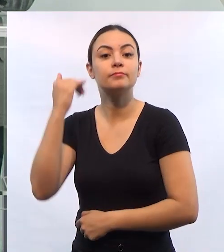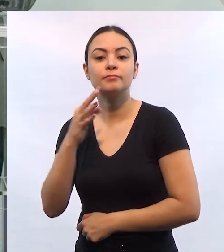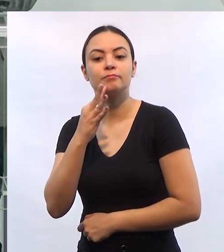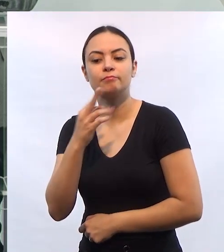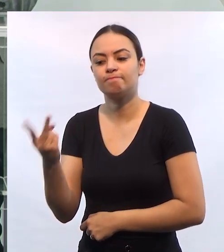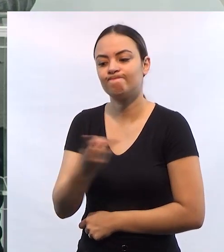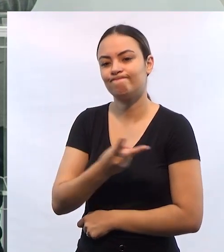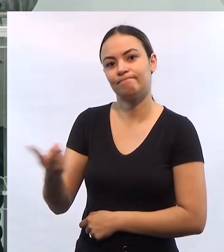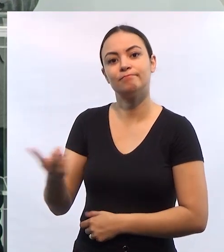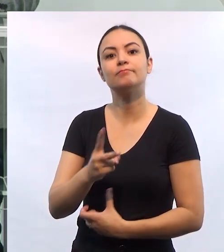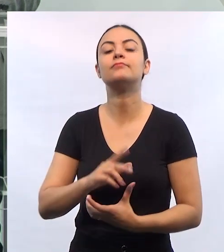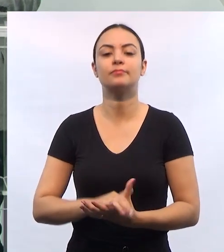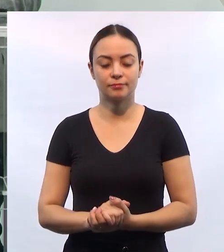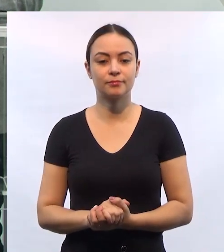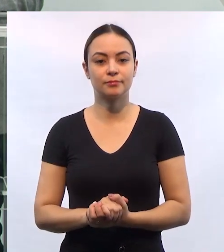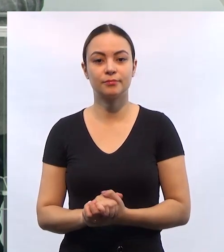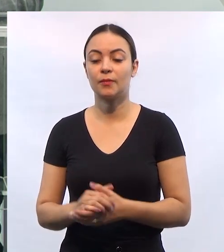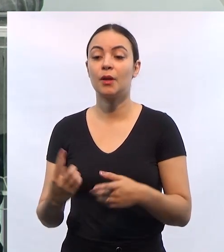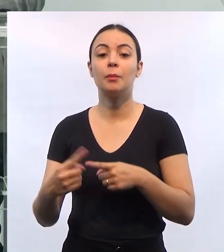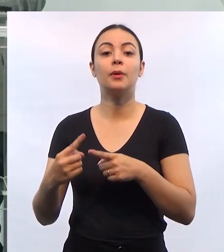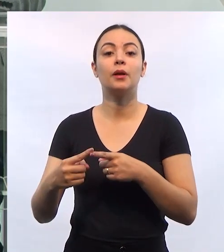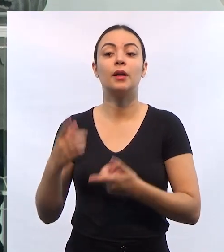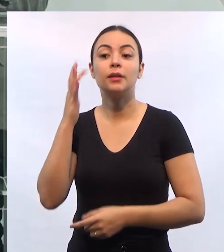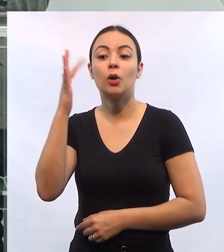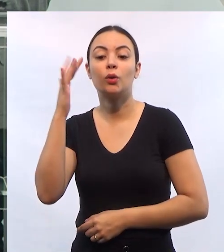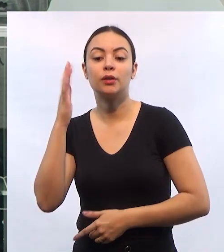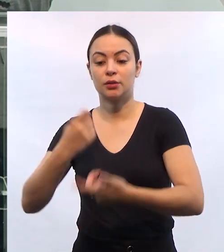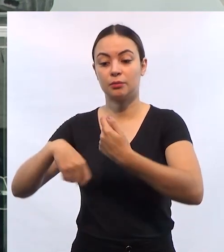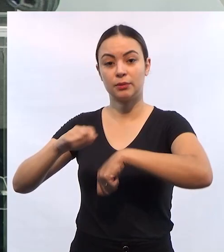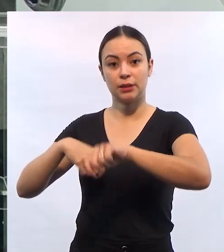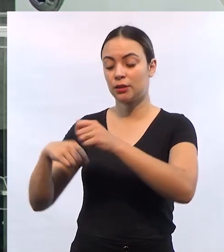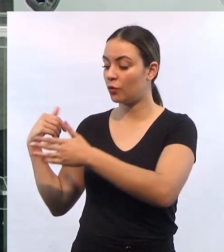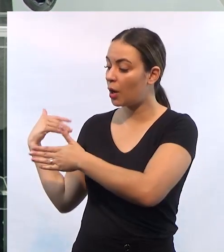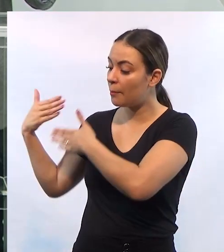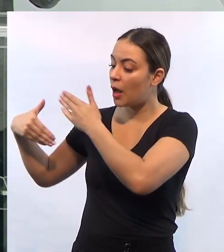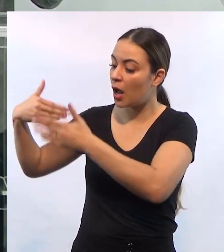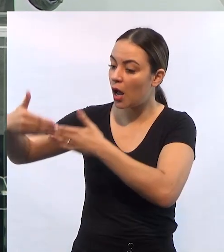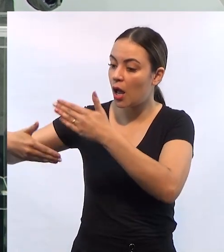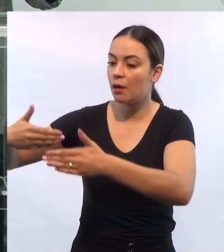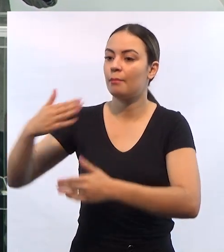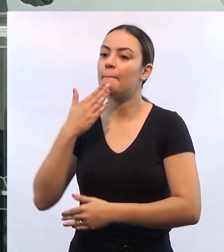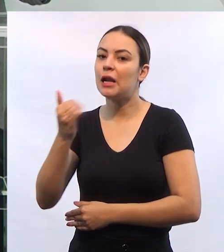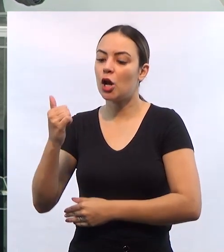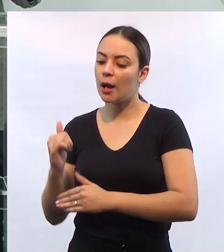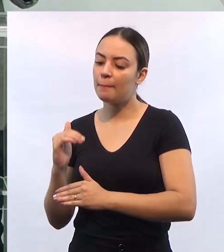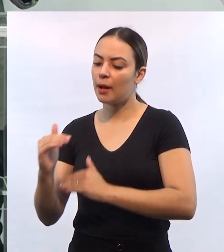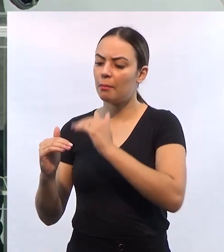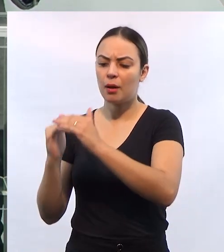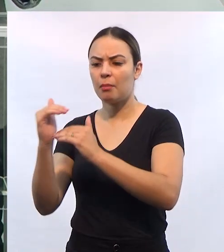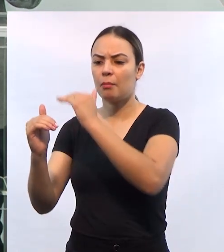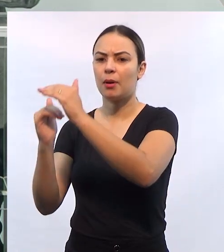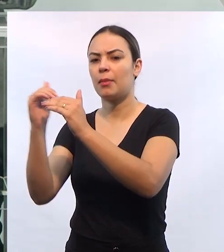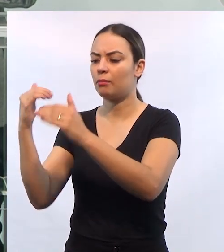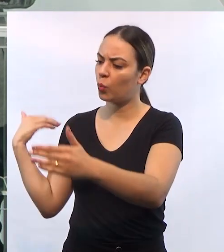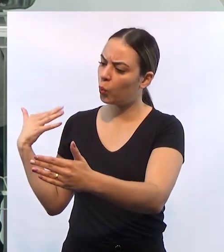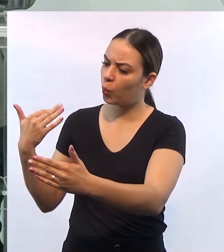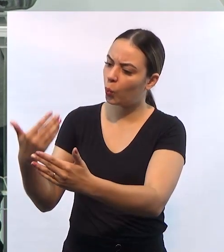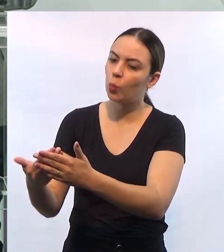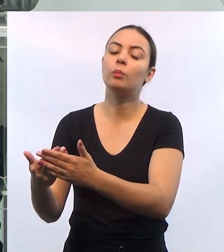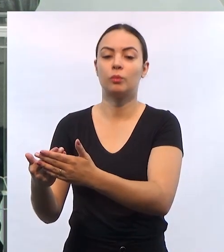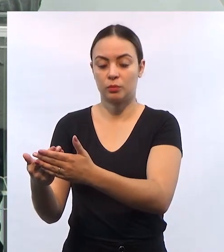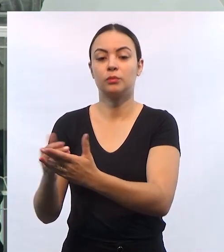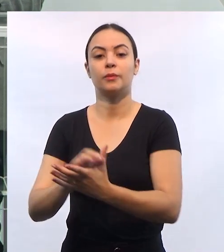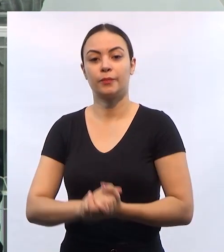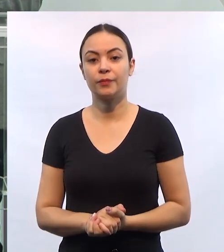sendo melhoradas no setor privado. E o setor público começou a analisar o seguinte: se dá certo lá, vamos fazer um